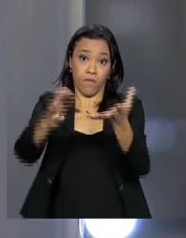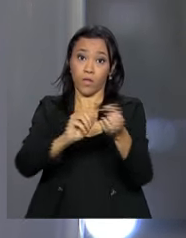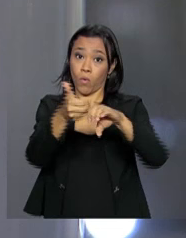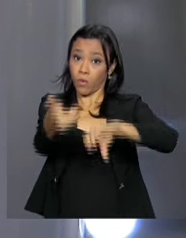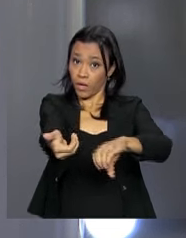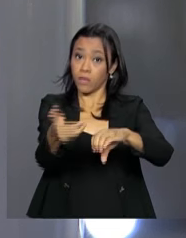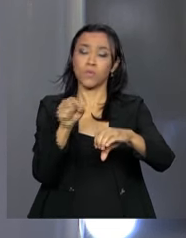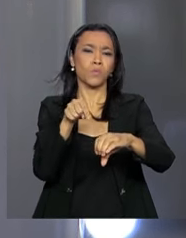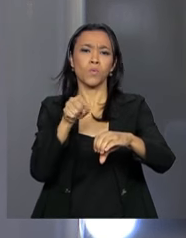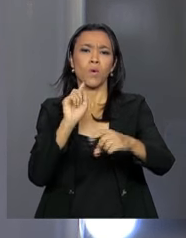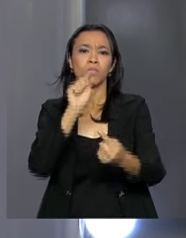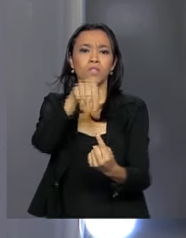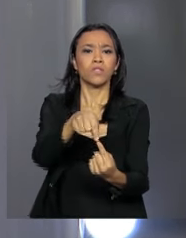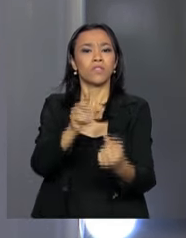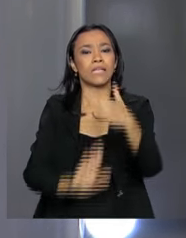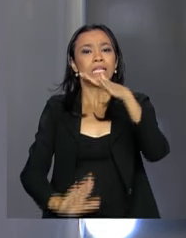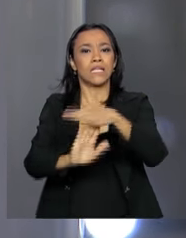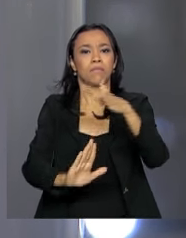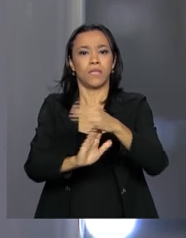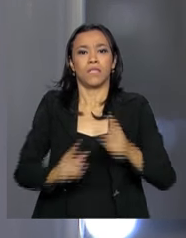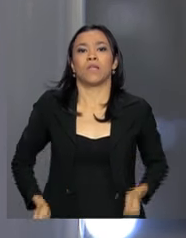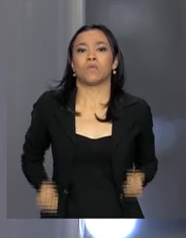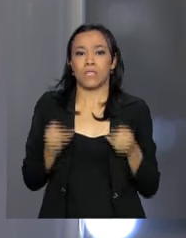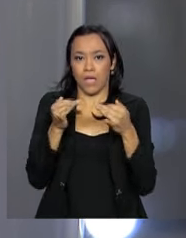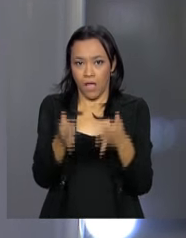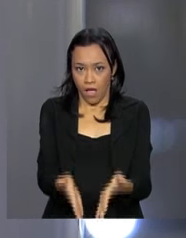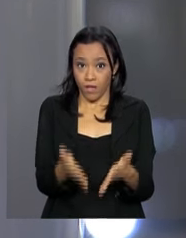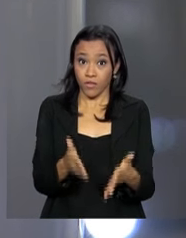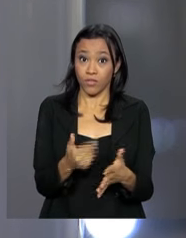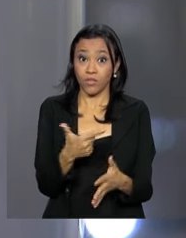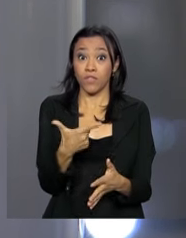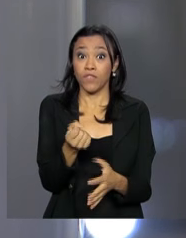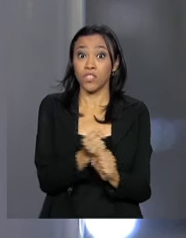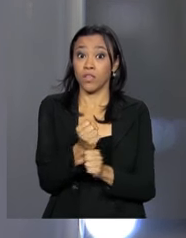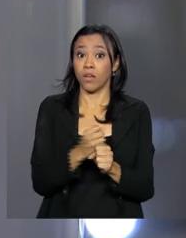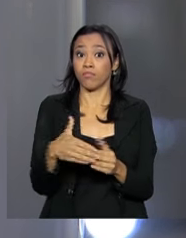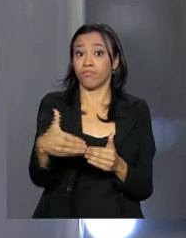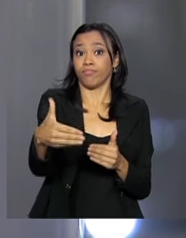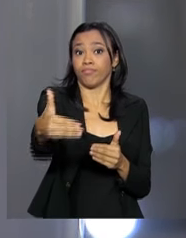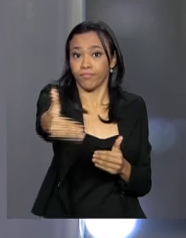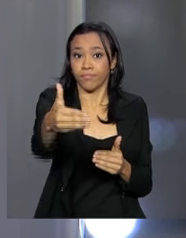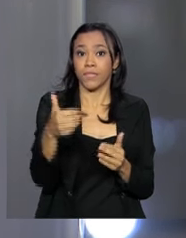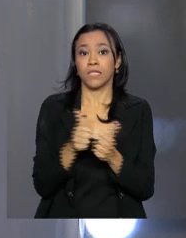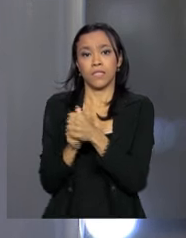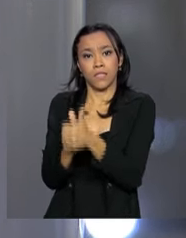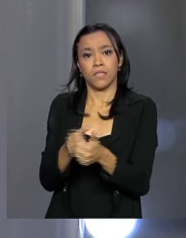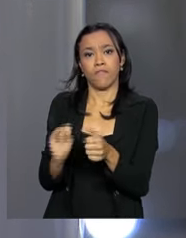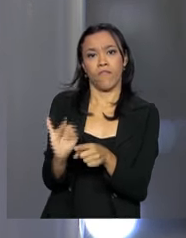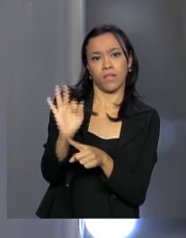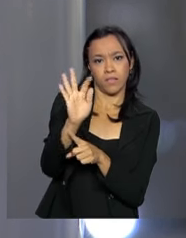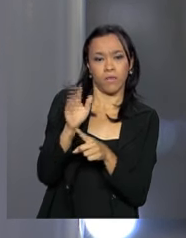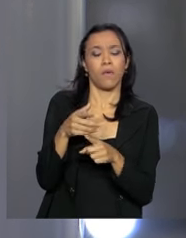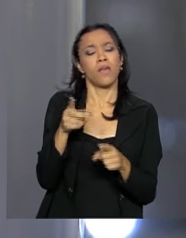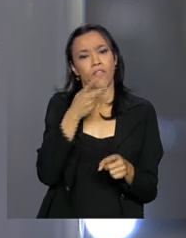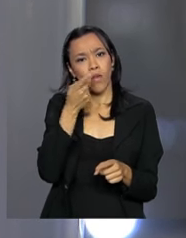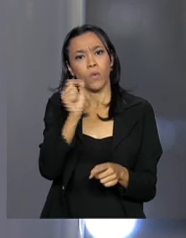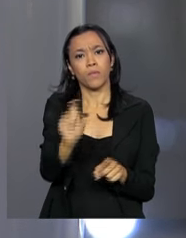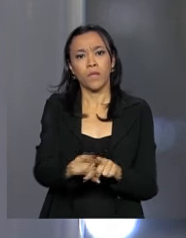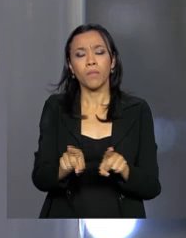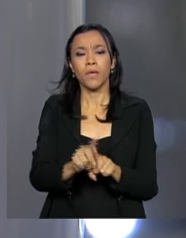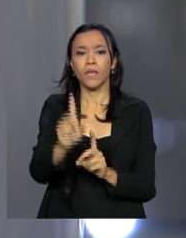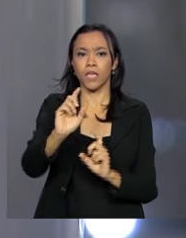Nacional, que limita o crescimento dos gastos da União nos próximos 20 anos ao índice da inflação. Ele também afirmou que o